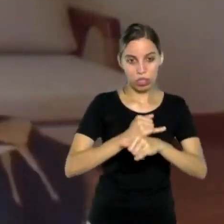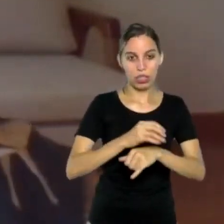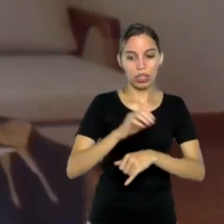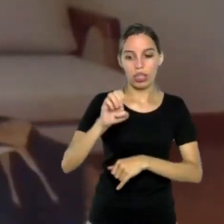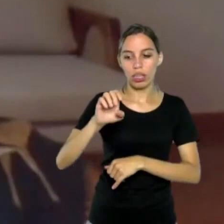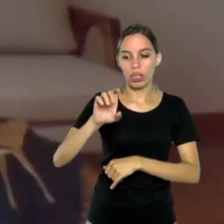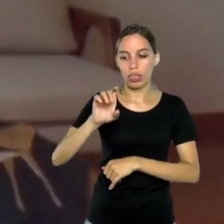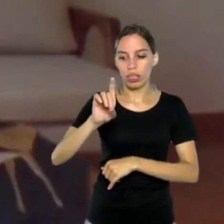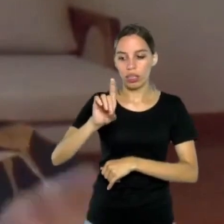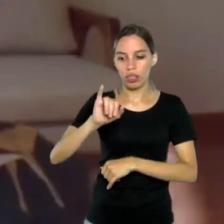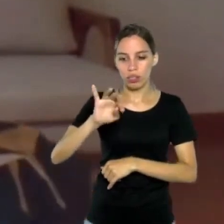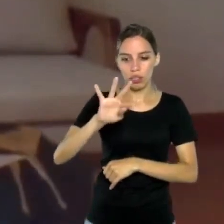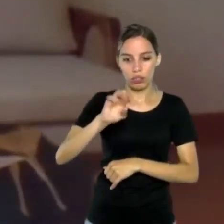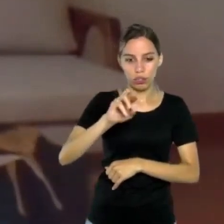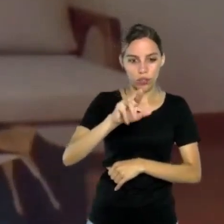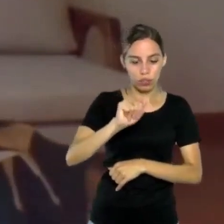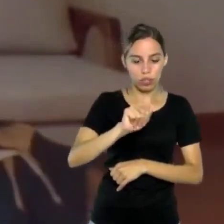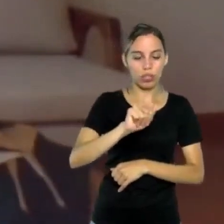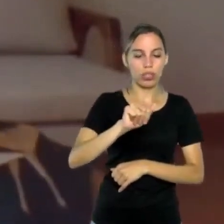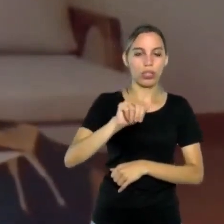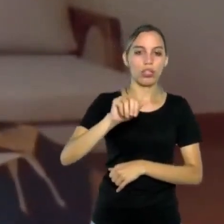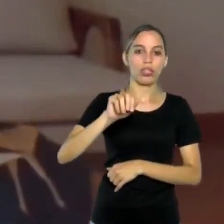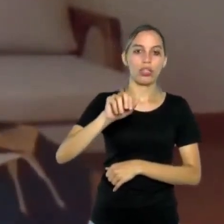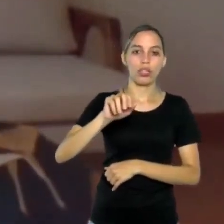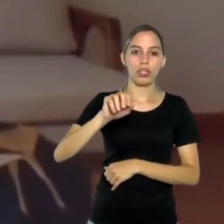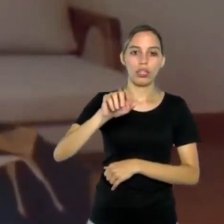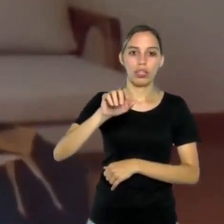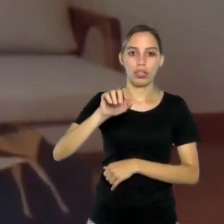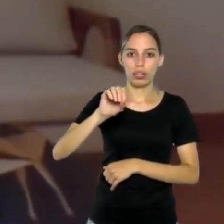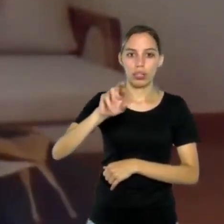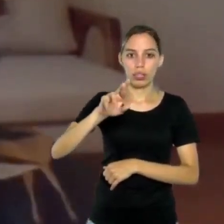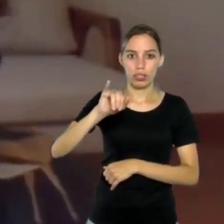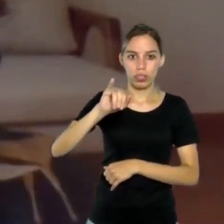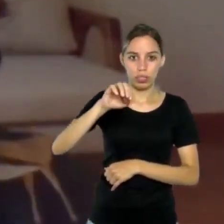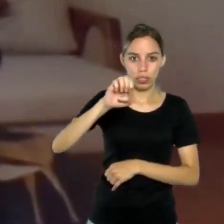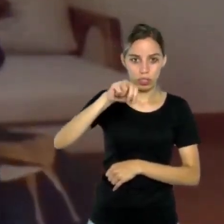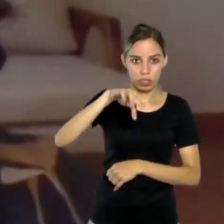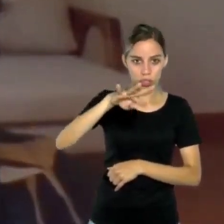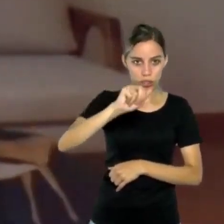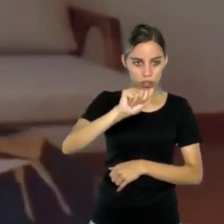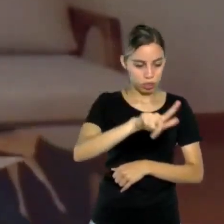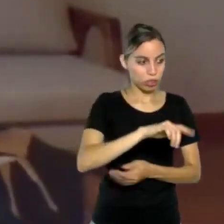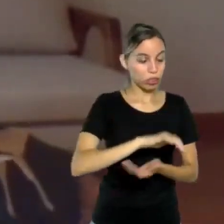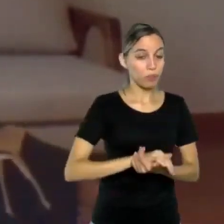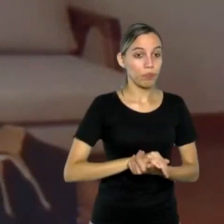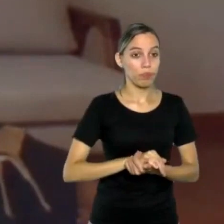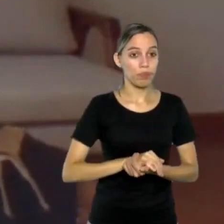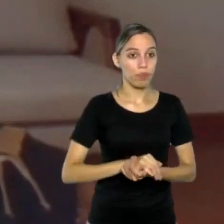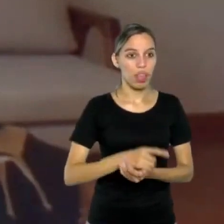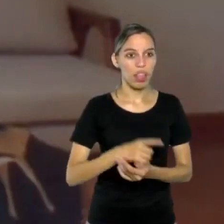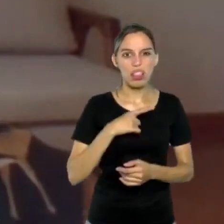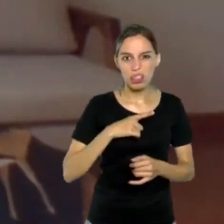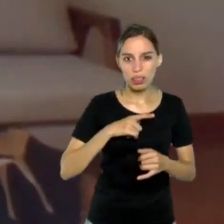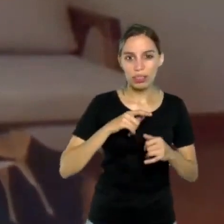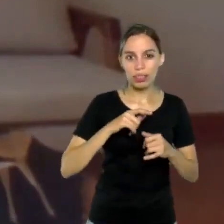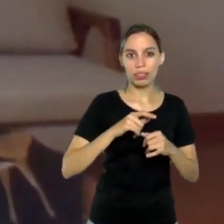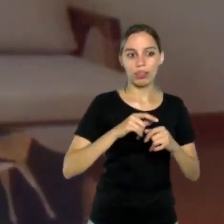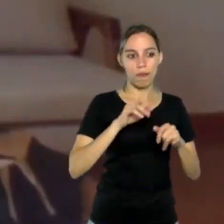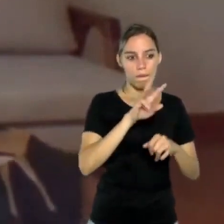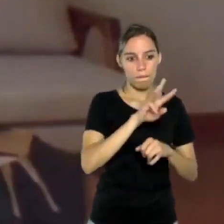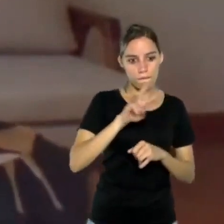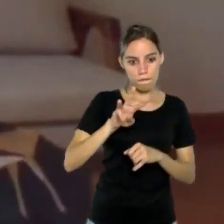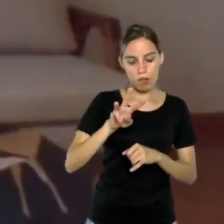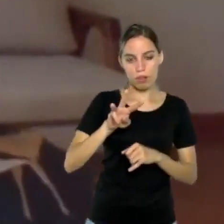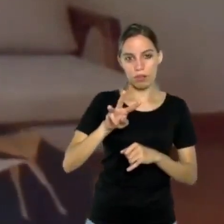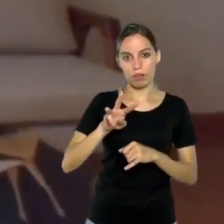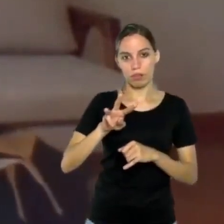editoraurutau.com. Estou publicando também vídeos com poemas, algumas